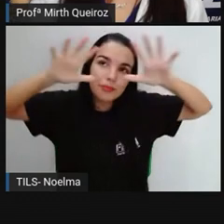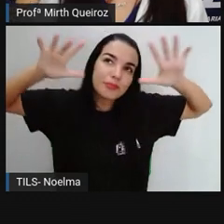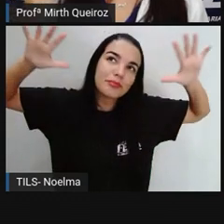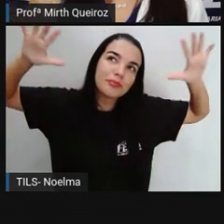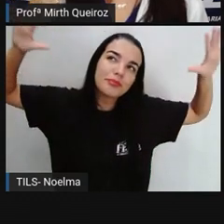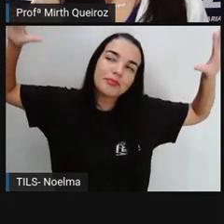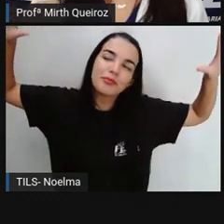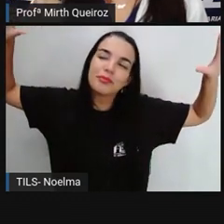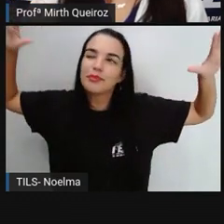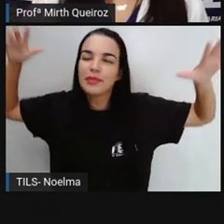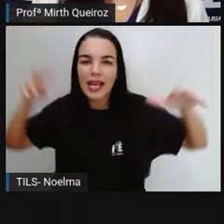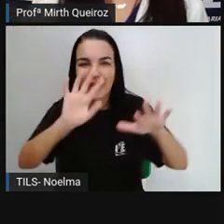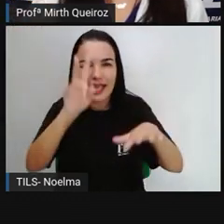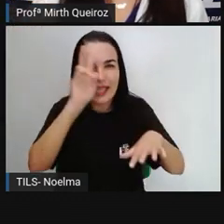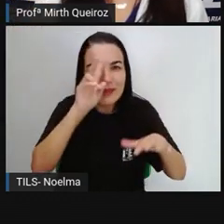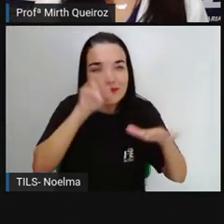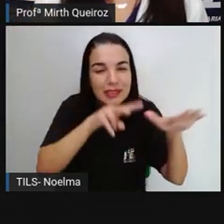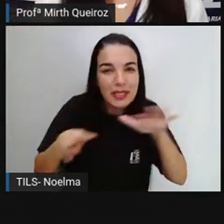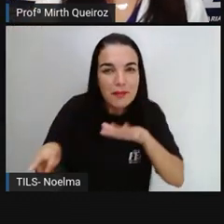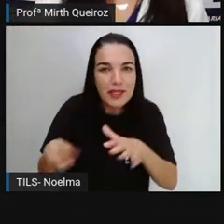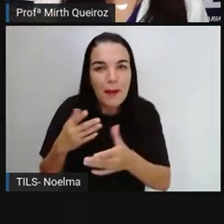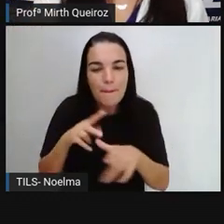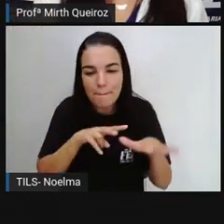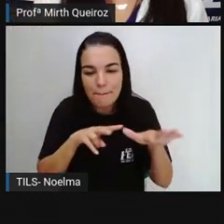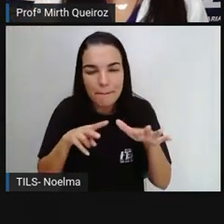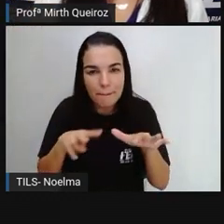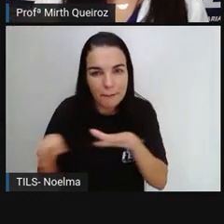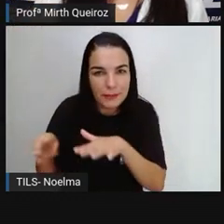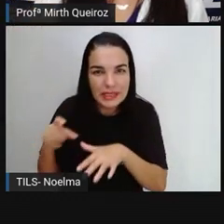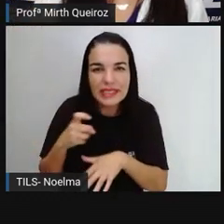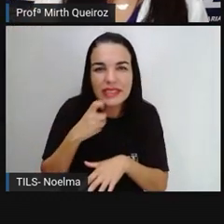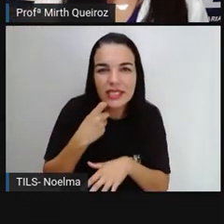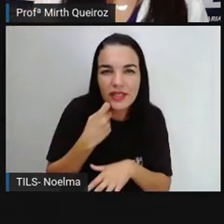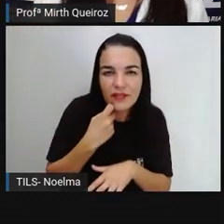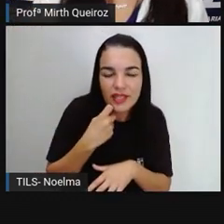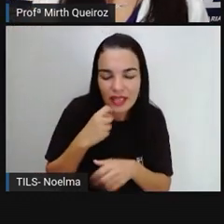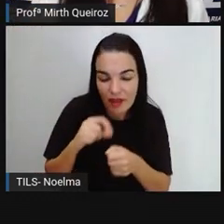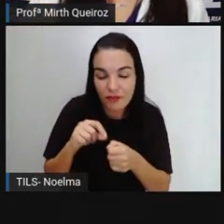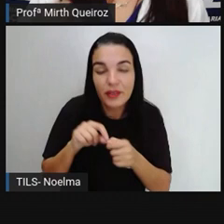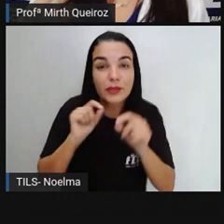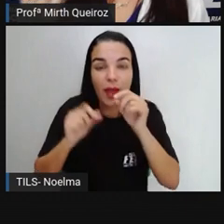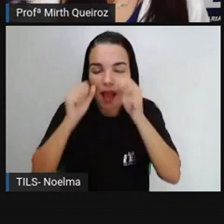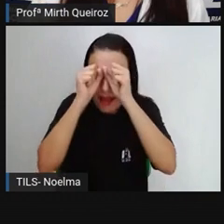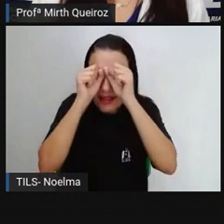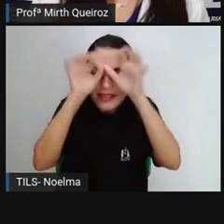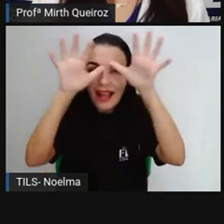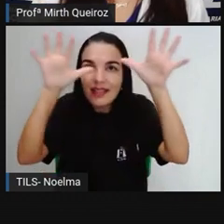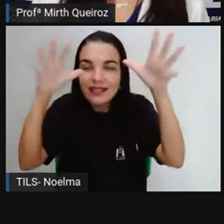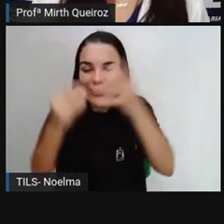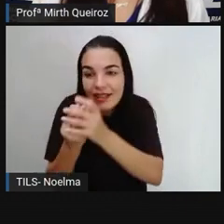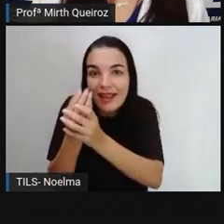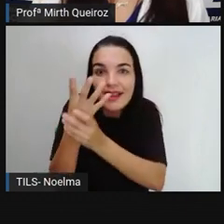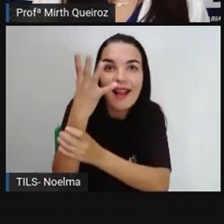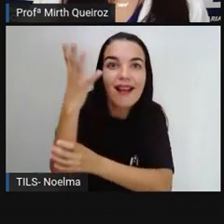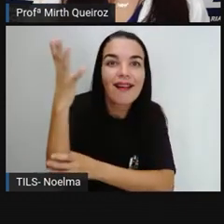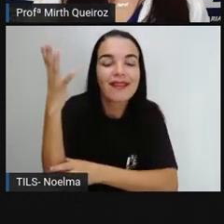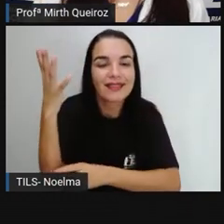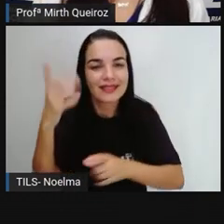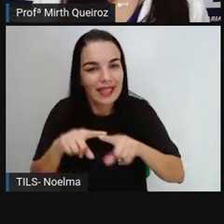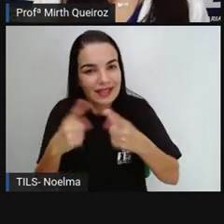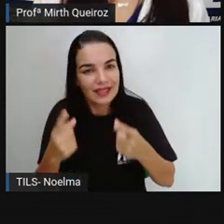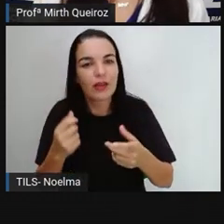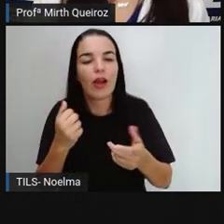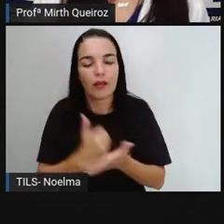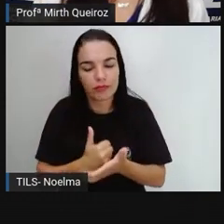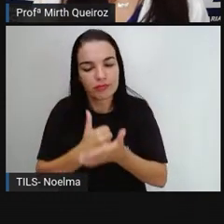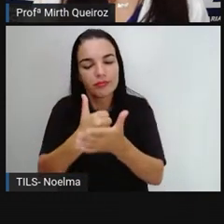que na semana passada, na sexta-feira, a gente falou sobre criatividade, né? A imaginação, ela contribui